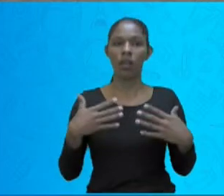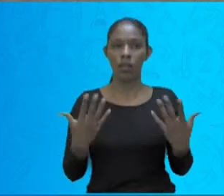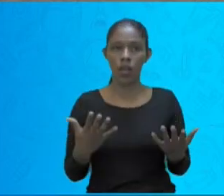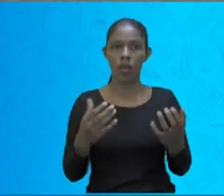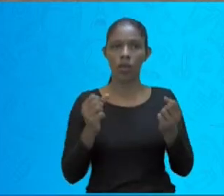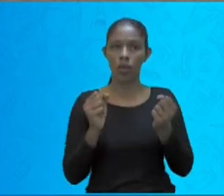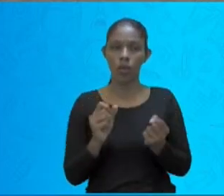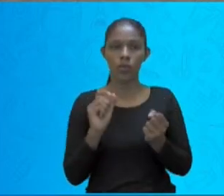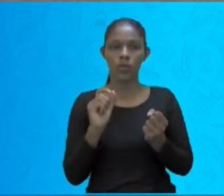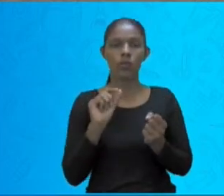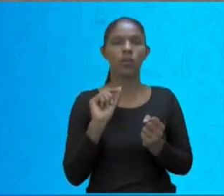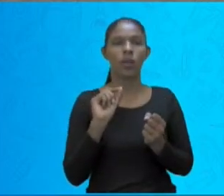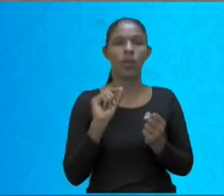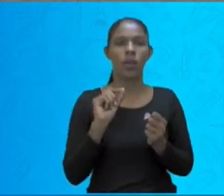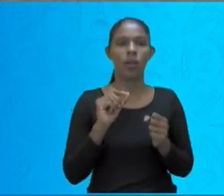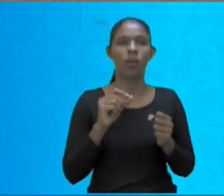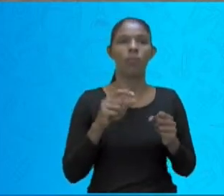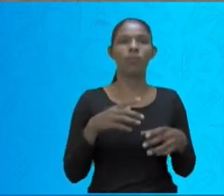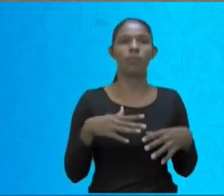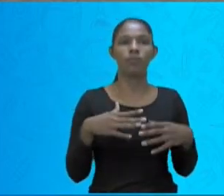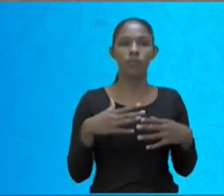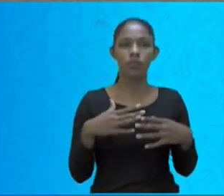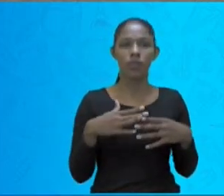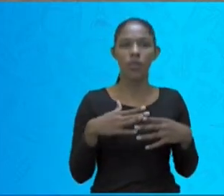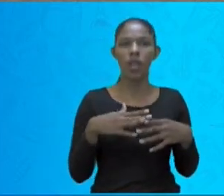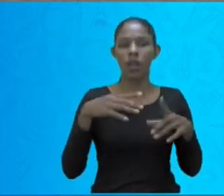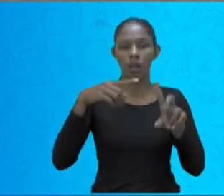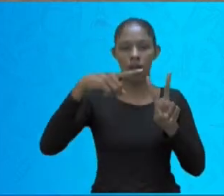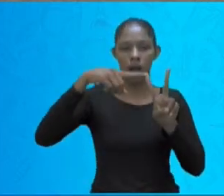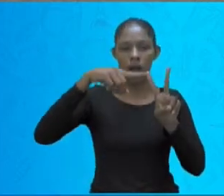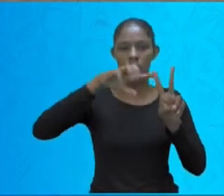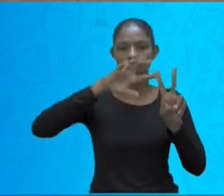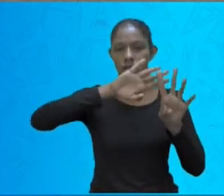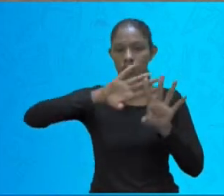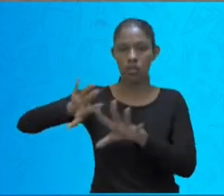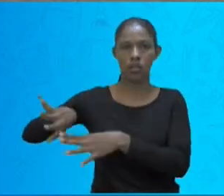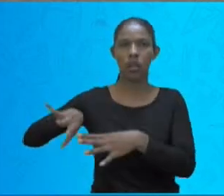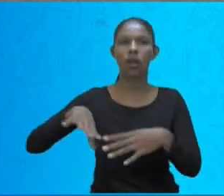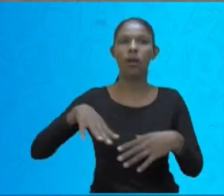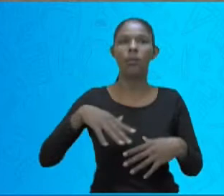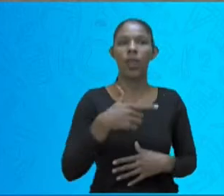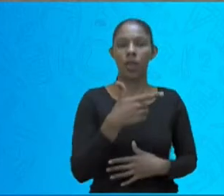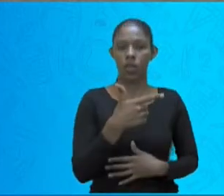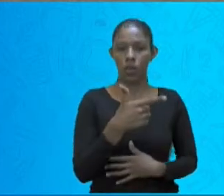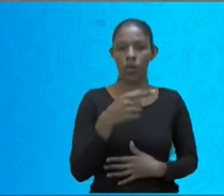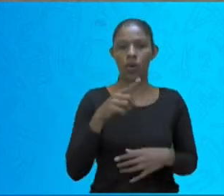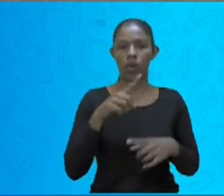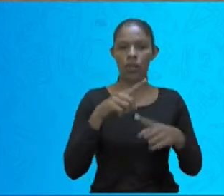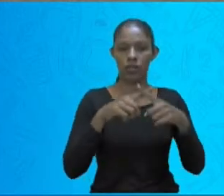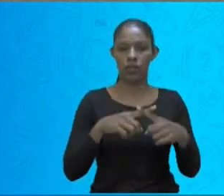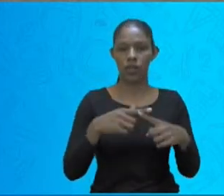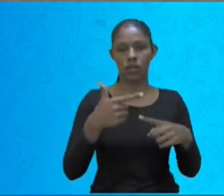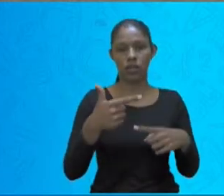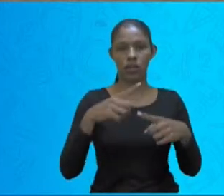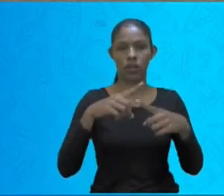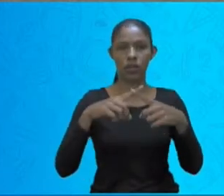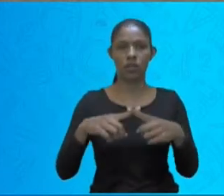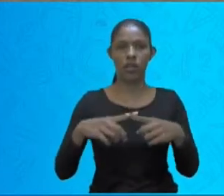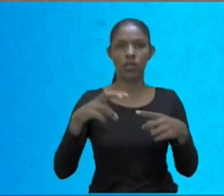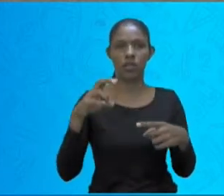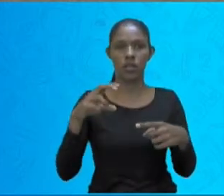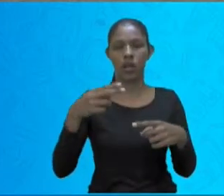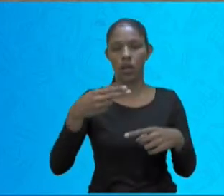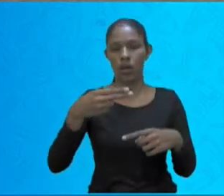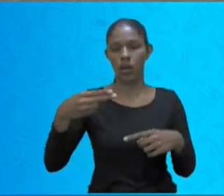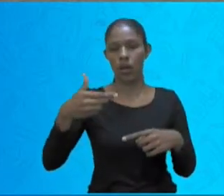4 é 2. A raiz quadrada de 4 é 2. 5 ao quadrado, 25. A raiz quadrada